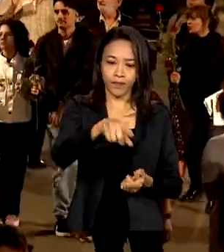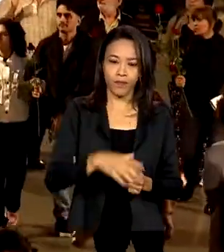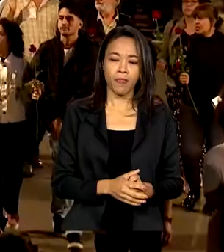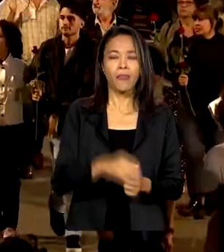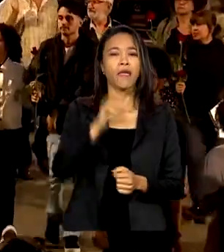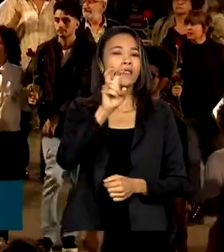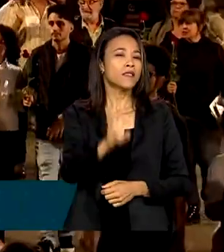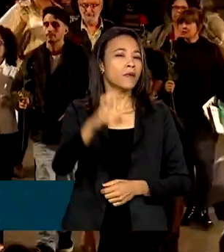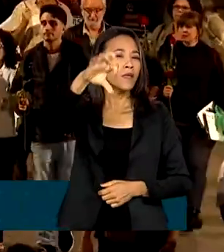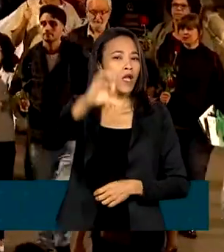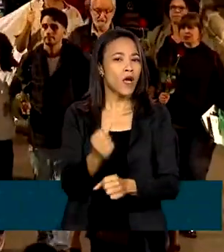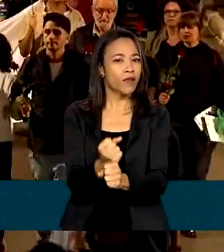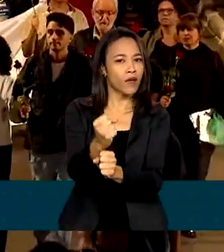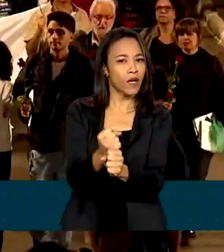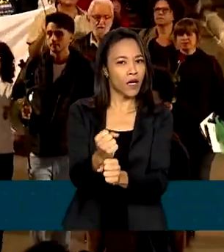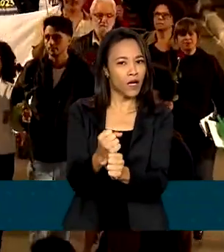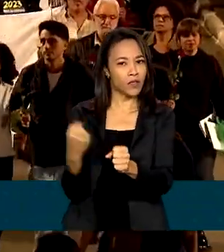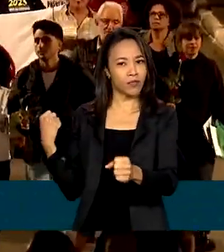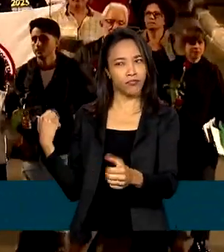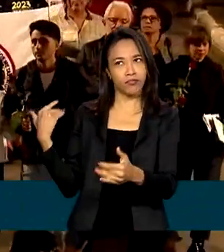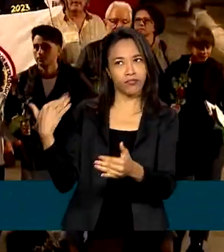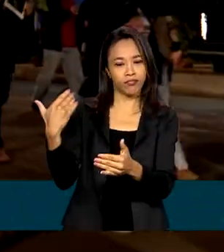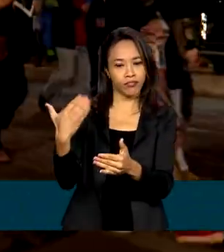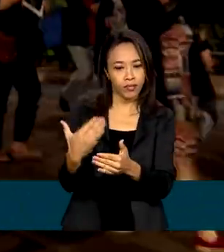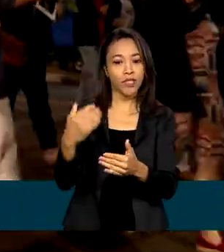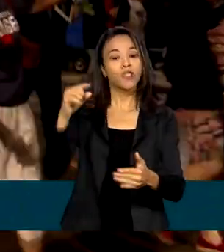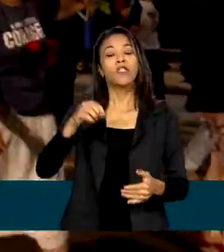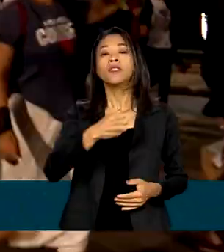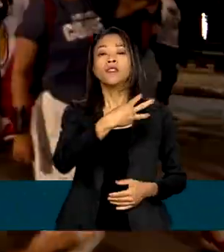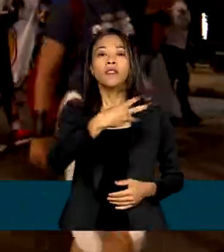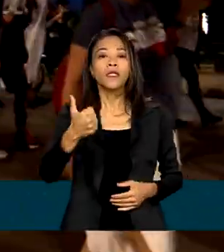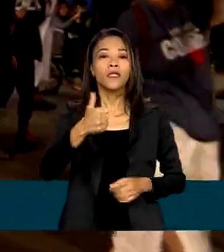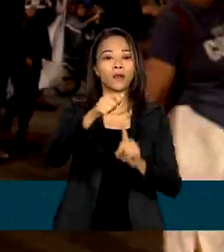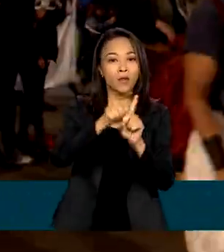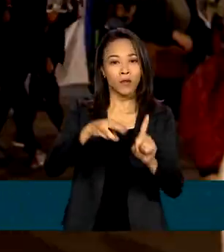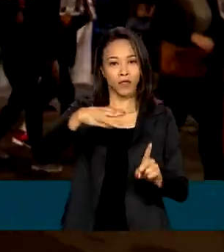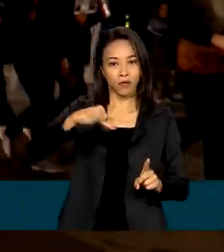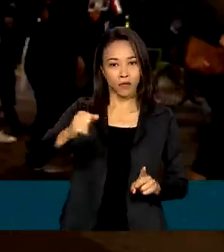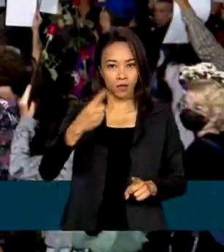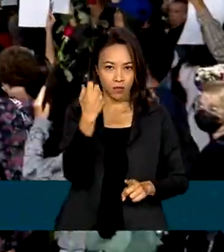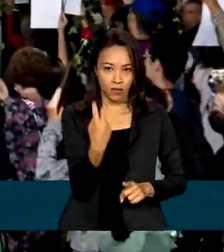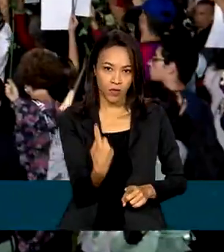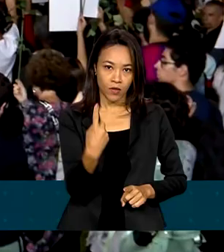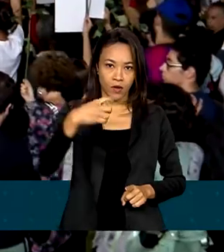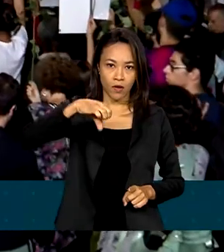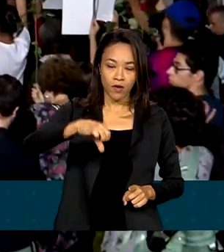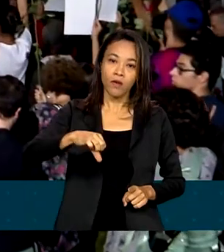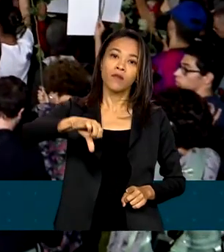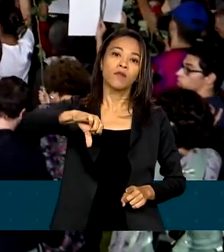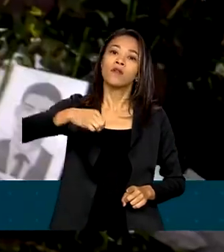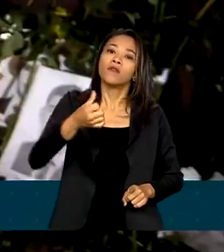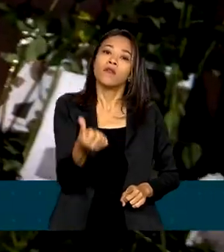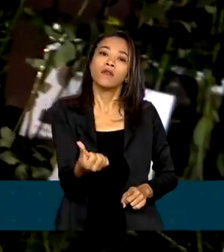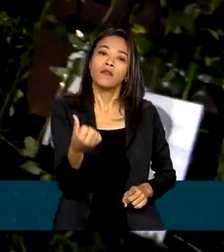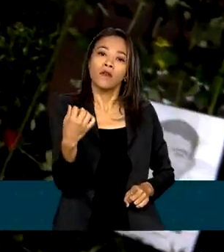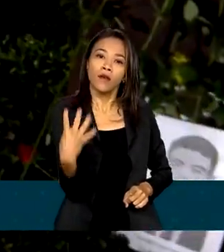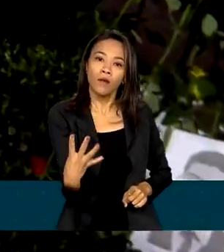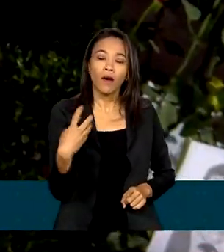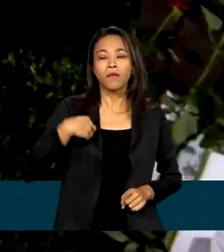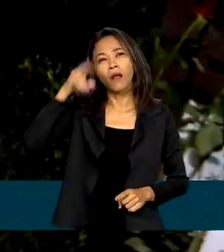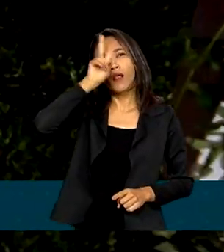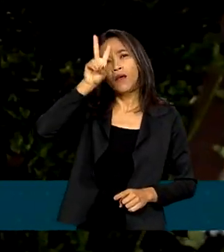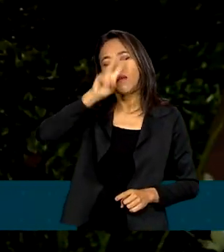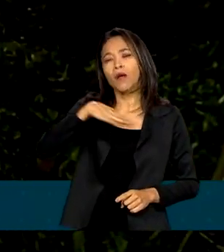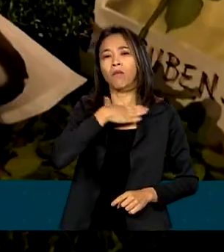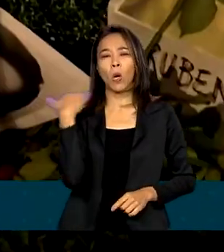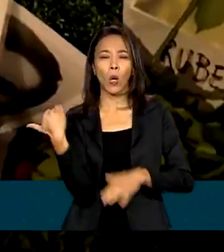após o golpe militar, que se iniciou em 31 de março de 1964 e homenageou a memória de mortos e